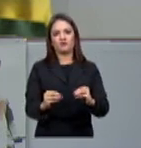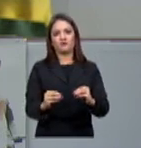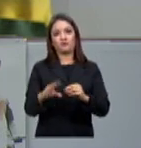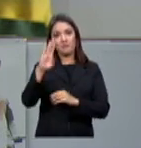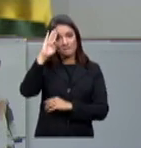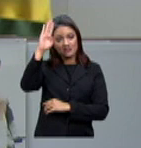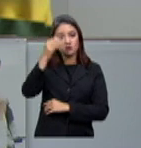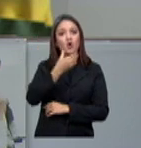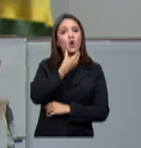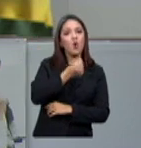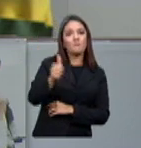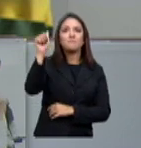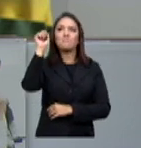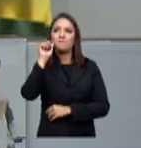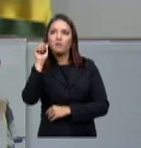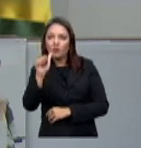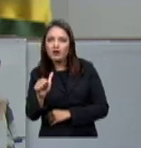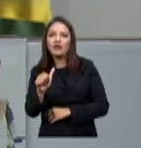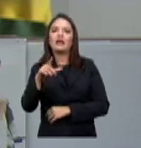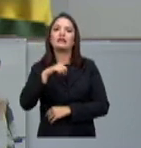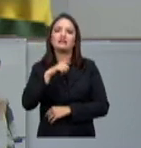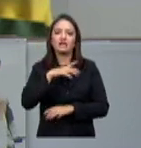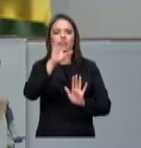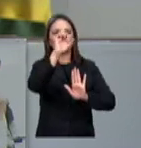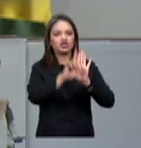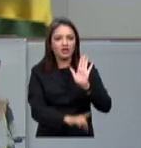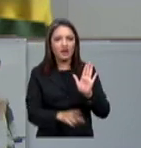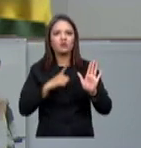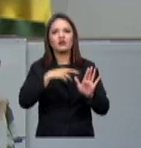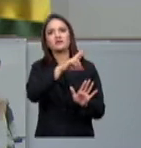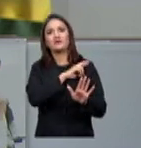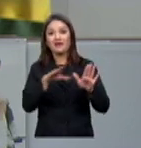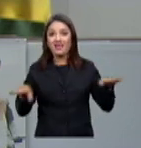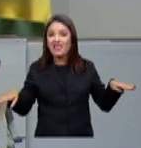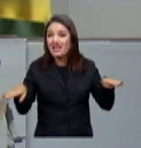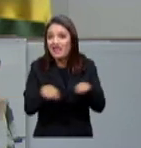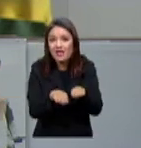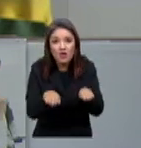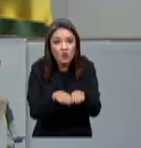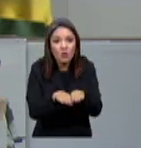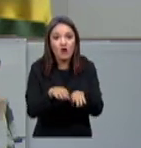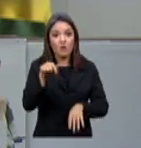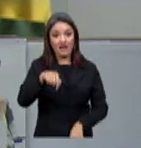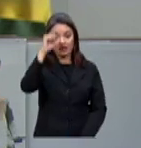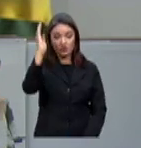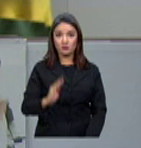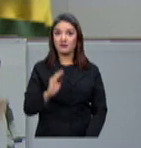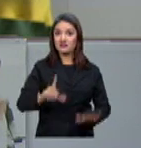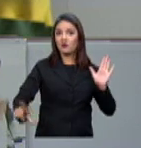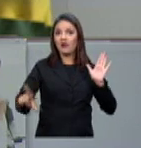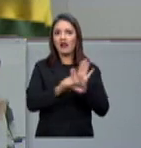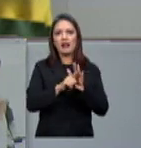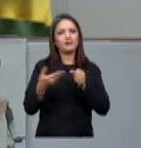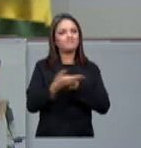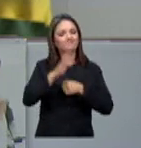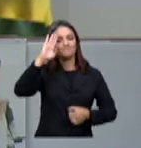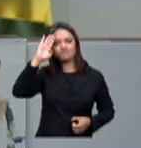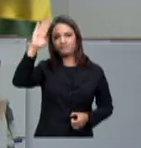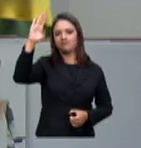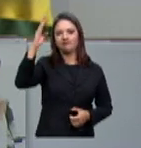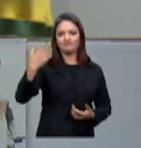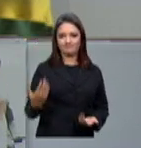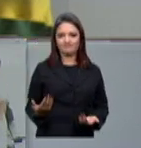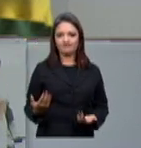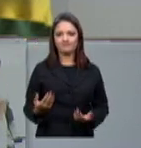a homens e mulheres são iguais em direitos e deveres nos termos desta constituição no Brasil é lei fundamental a despeito